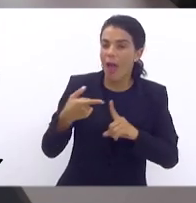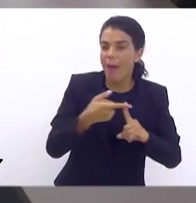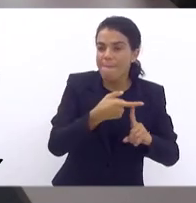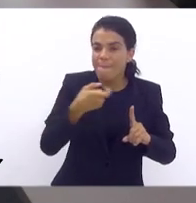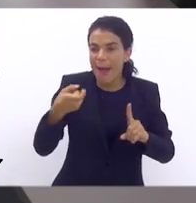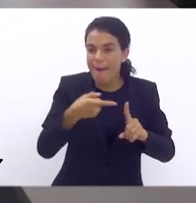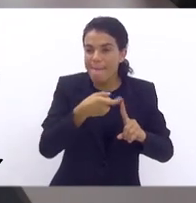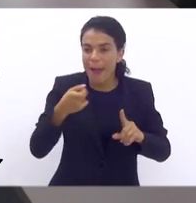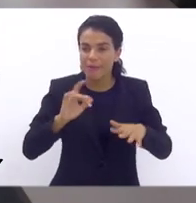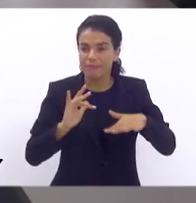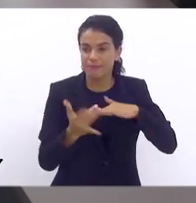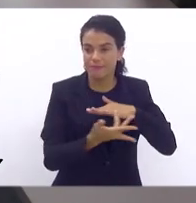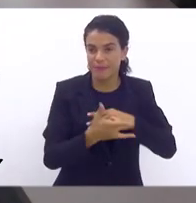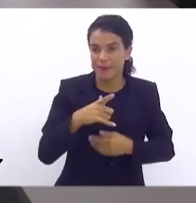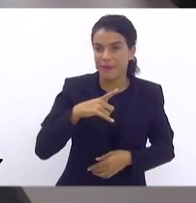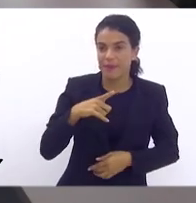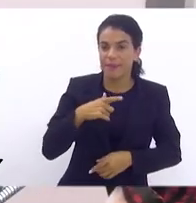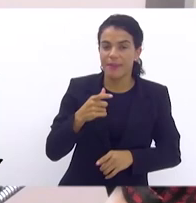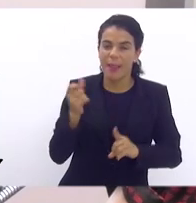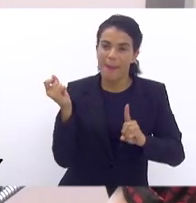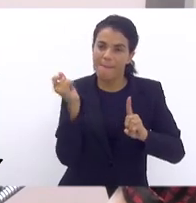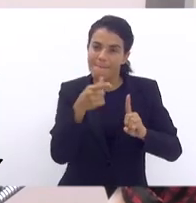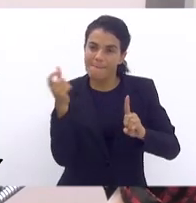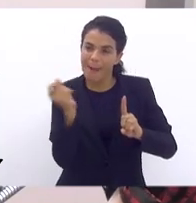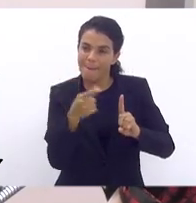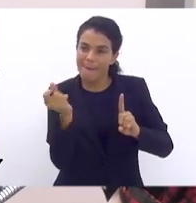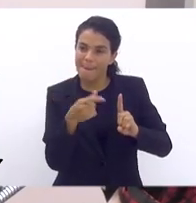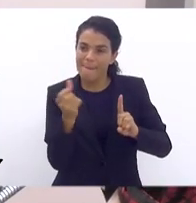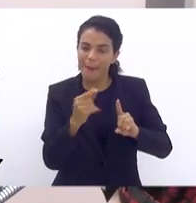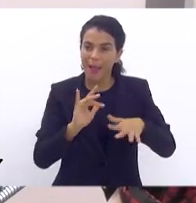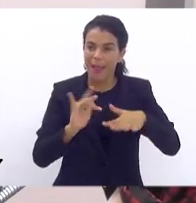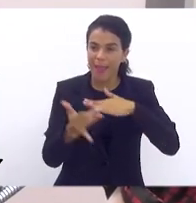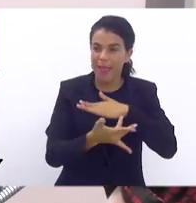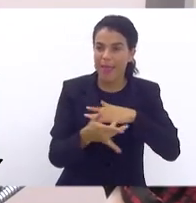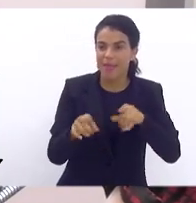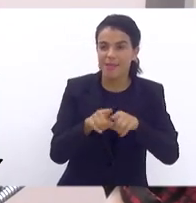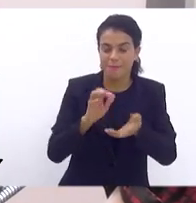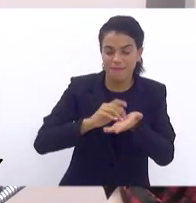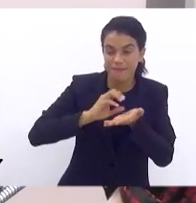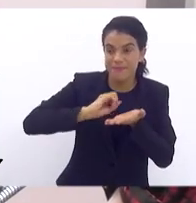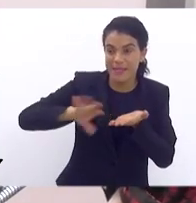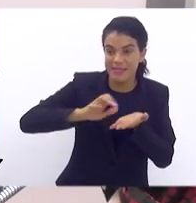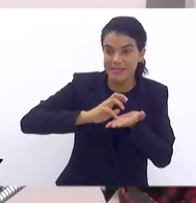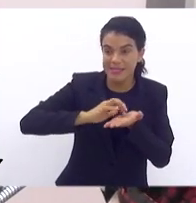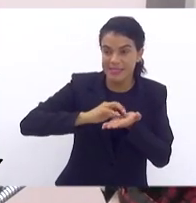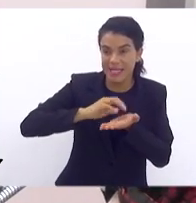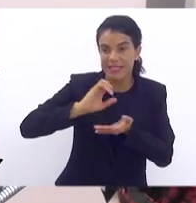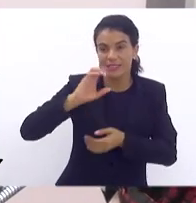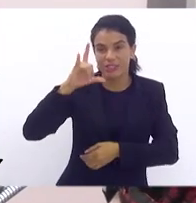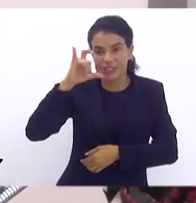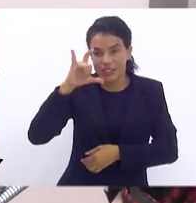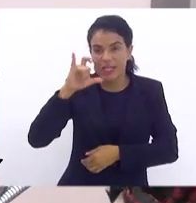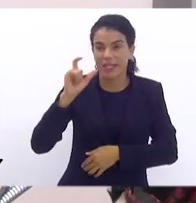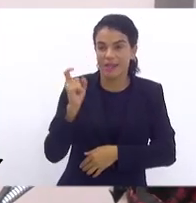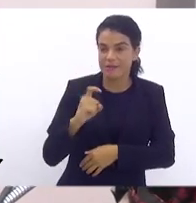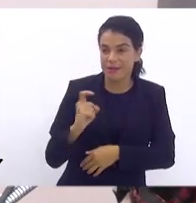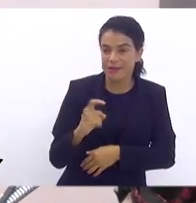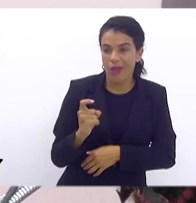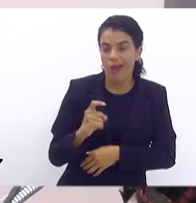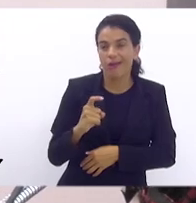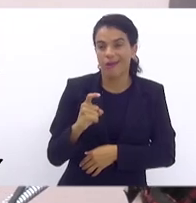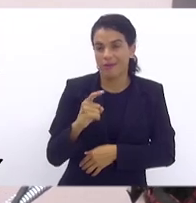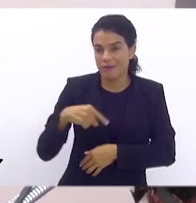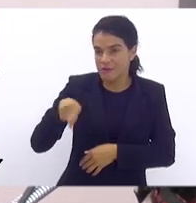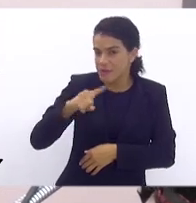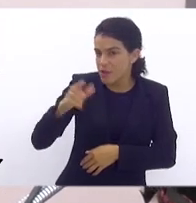a gente tem ataques diferenciados tem os ataques de mensagens e mês e a gente tem uns ataques de mensagens que toque vocês